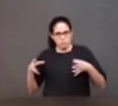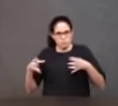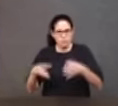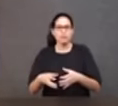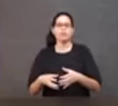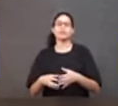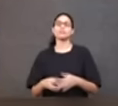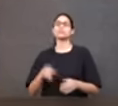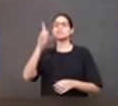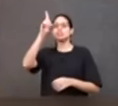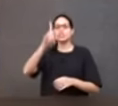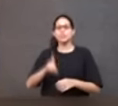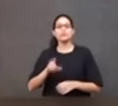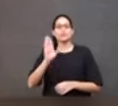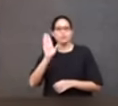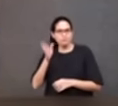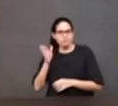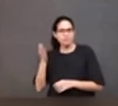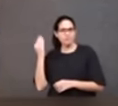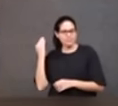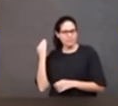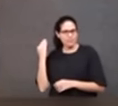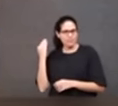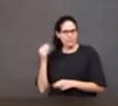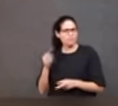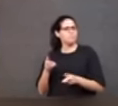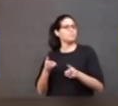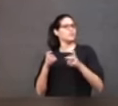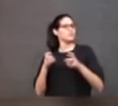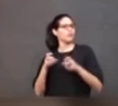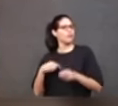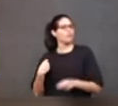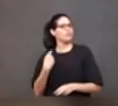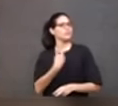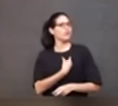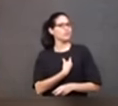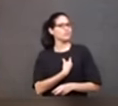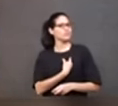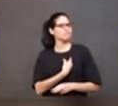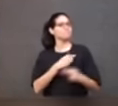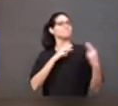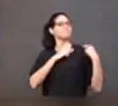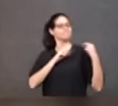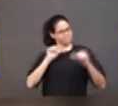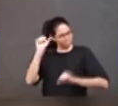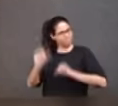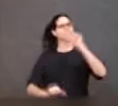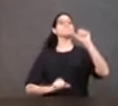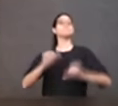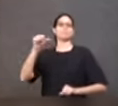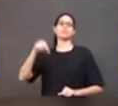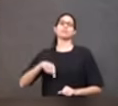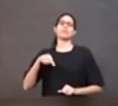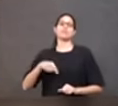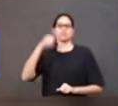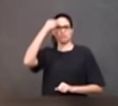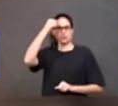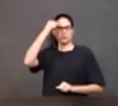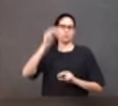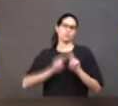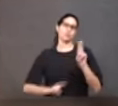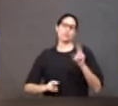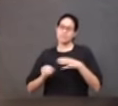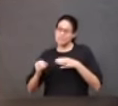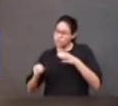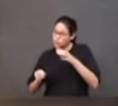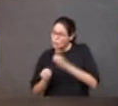ex-diretores, haverão de reconhecer que foi a nossa primeira gestão quem mudou a história da instituição, criando